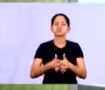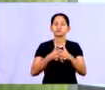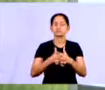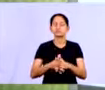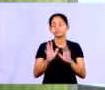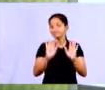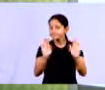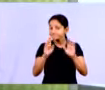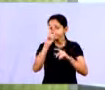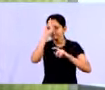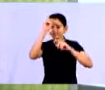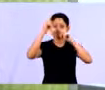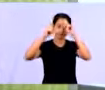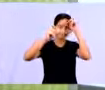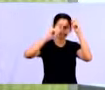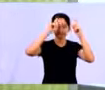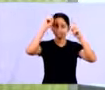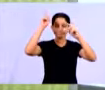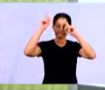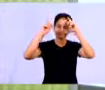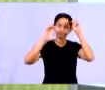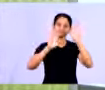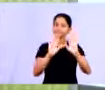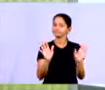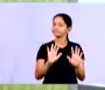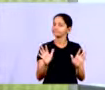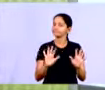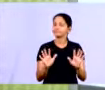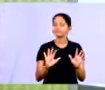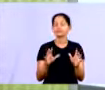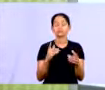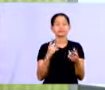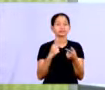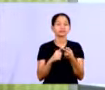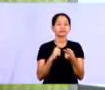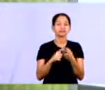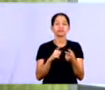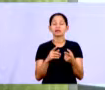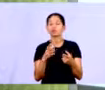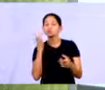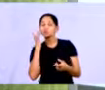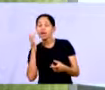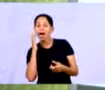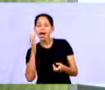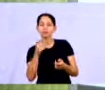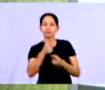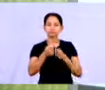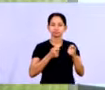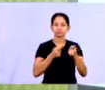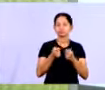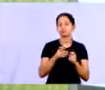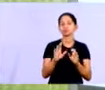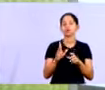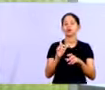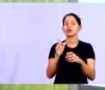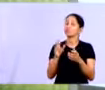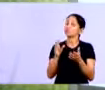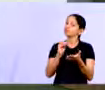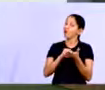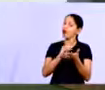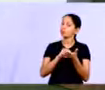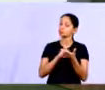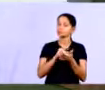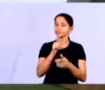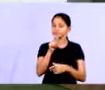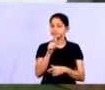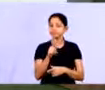sobra no primeiro mês e ainda isso acontece muito na questão de falta de controle financeiro ou no princípio de gestão familiar. E